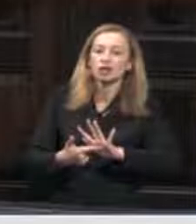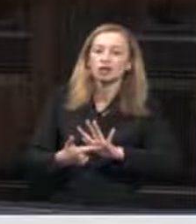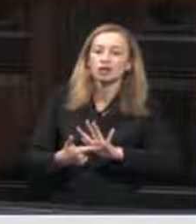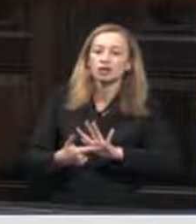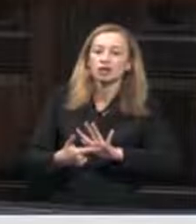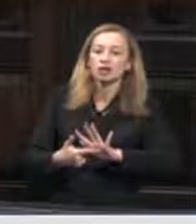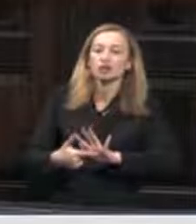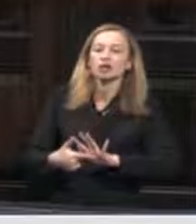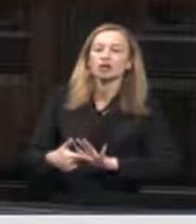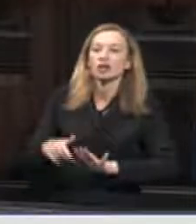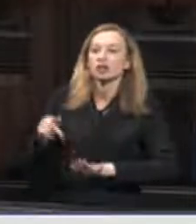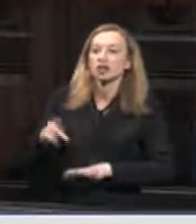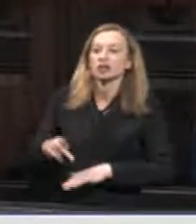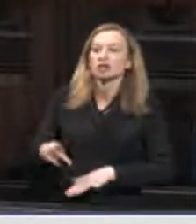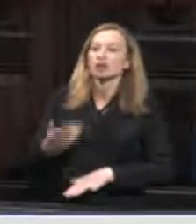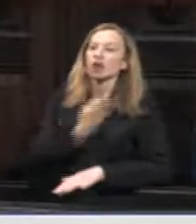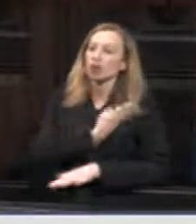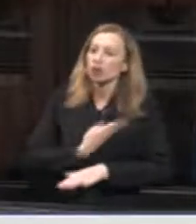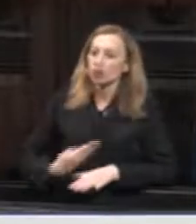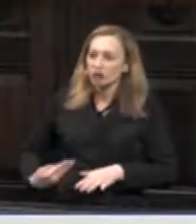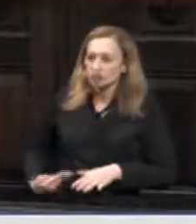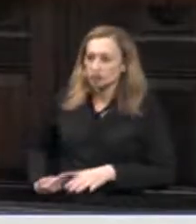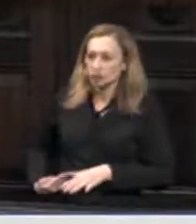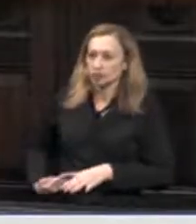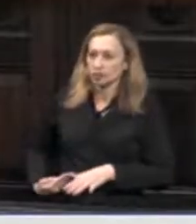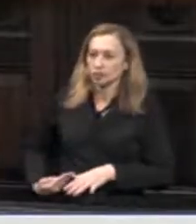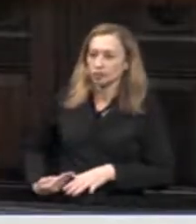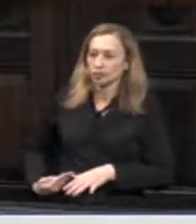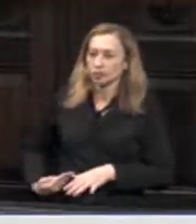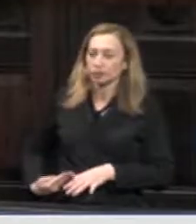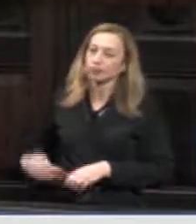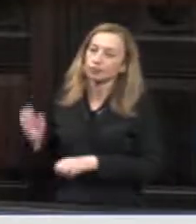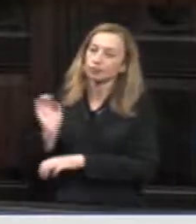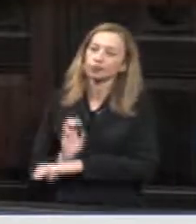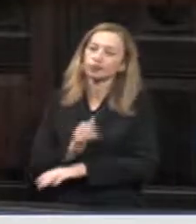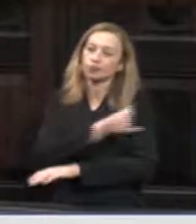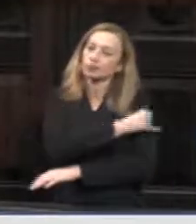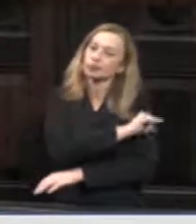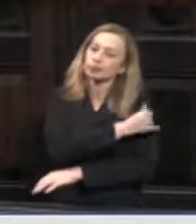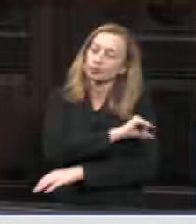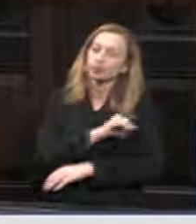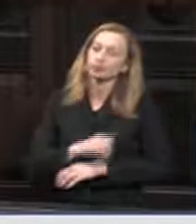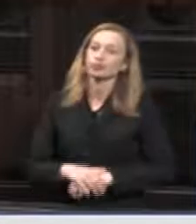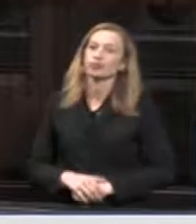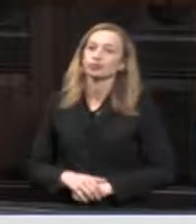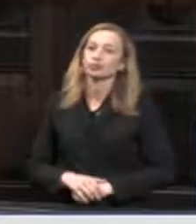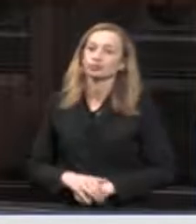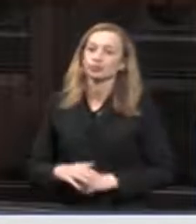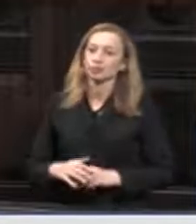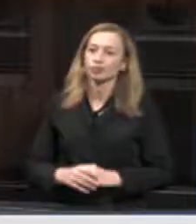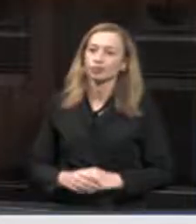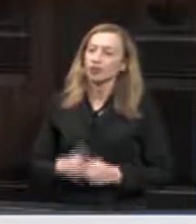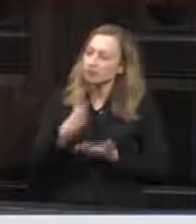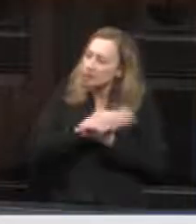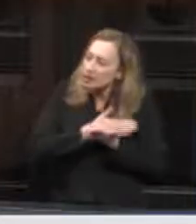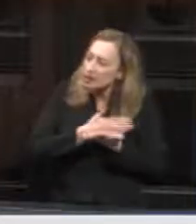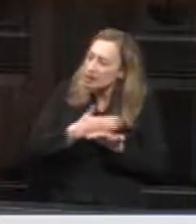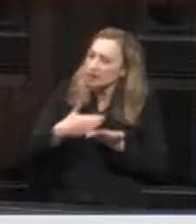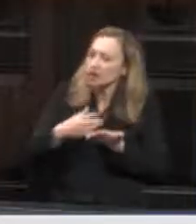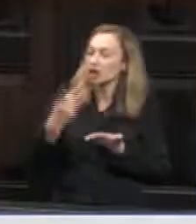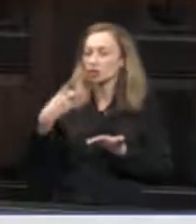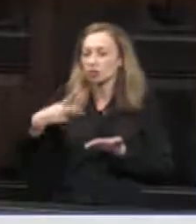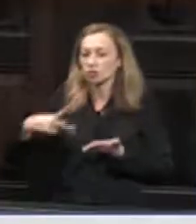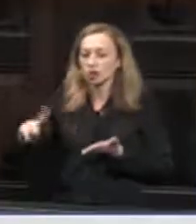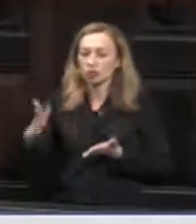Janeiro, em especial o nosso governador, que inicia o seu